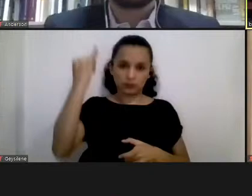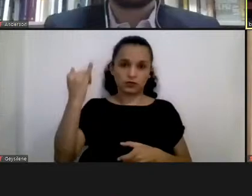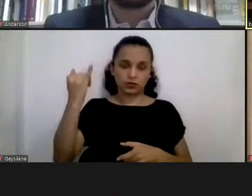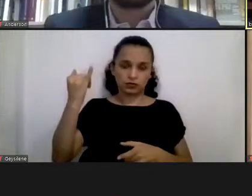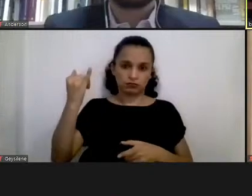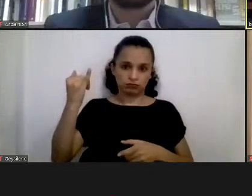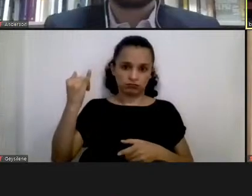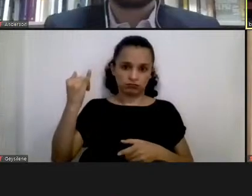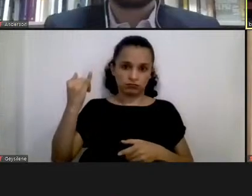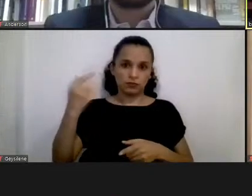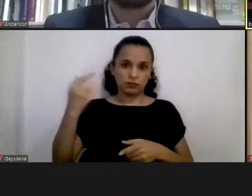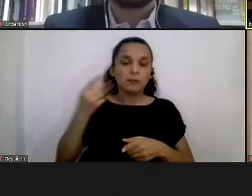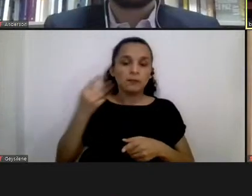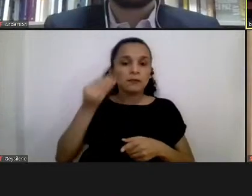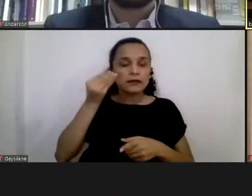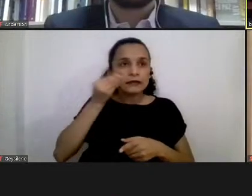caminho